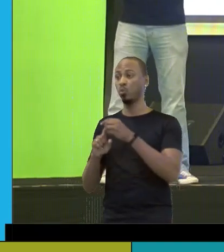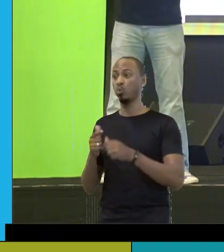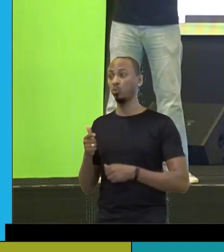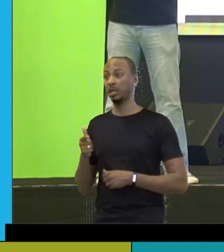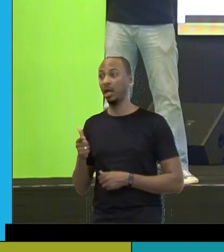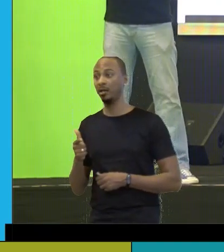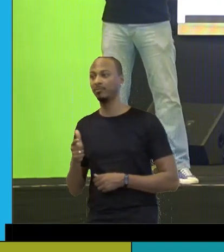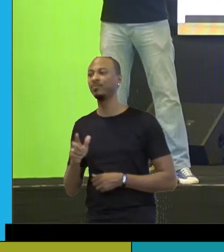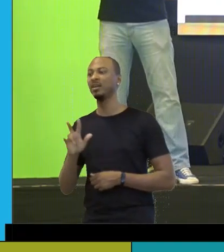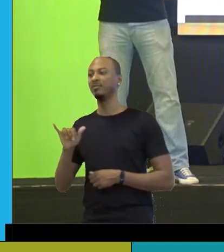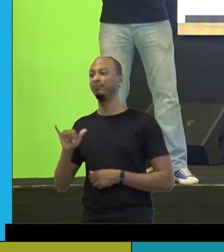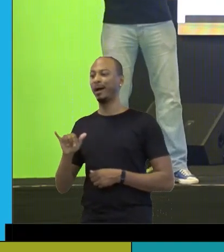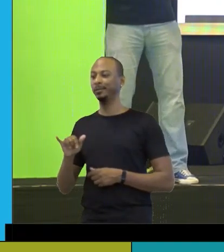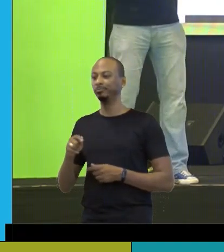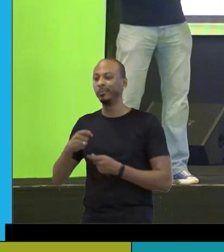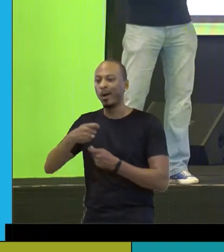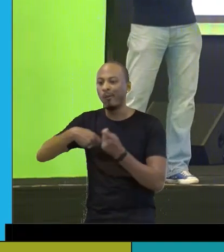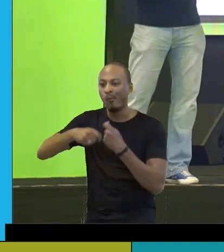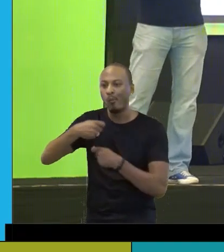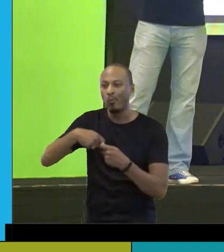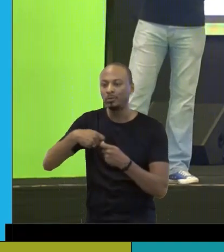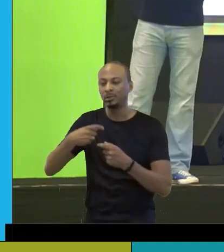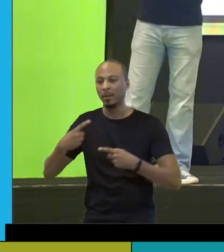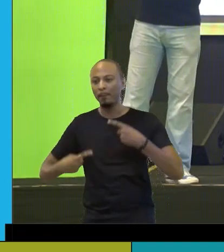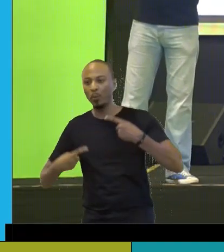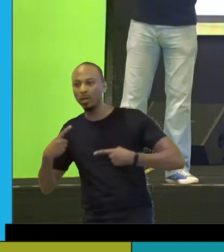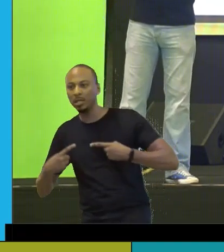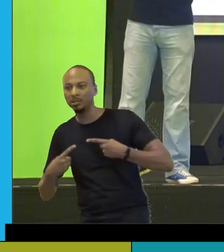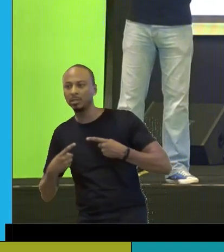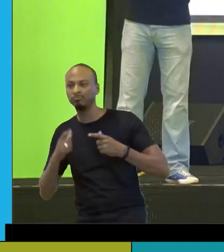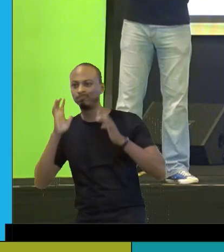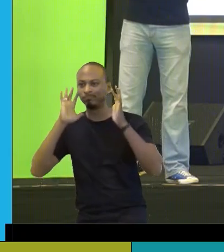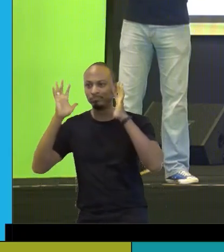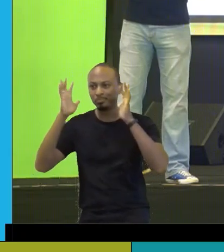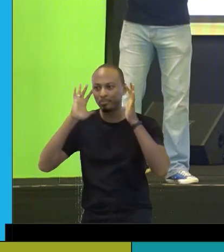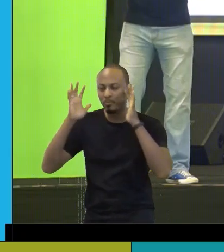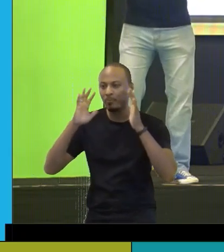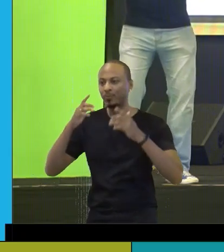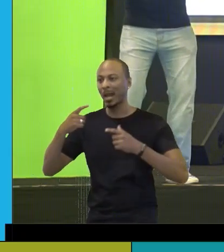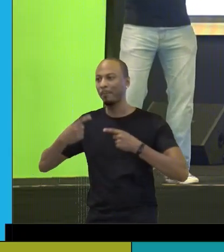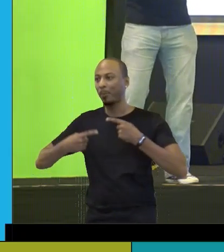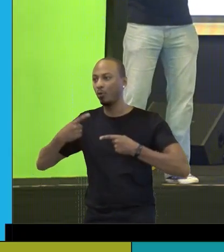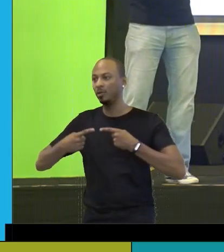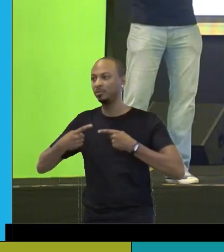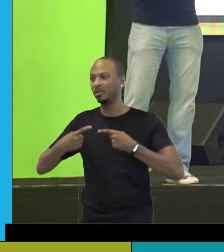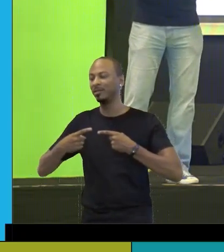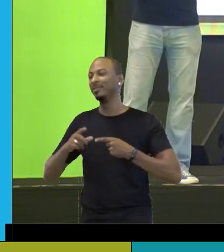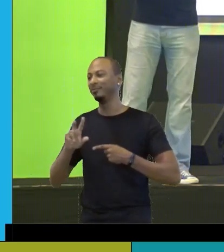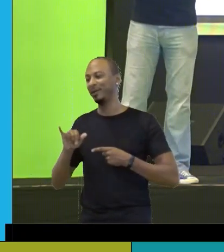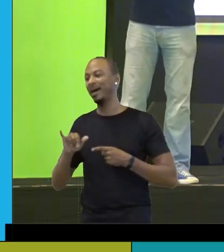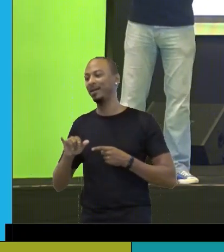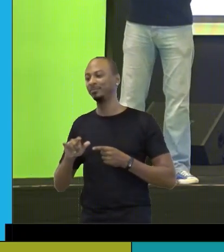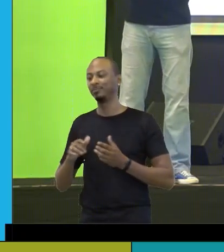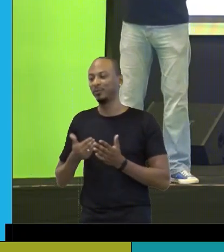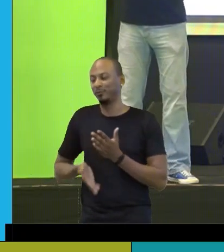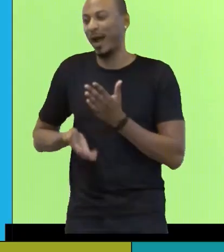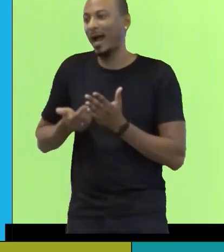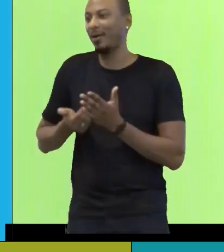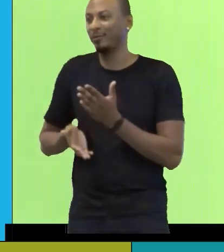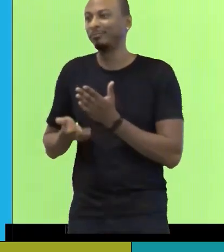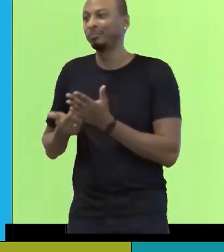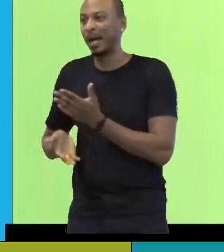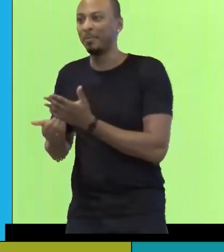de lado nas negociações políticas, do contrário a Itália continuaria sendo alvo